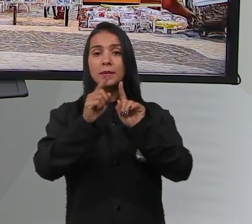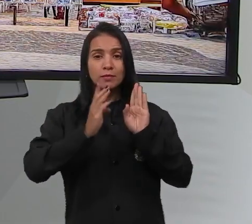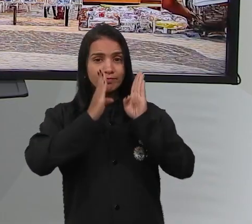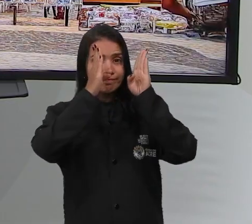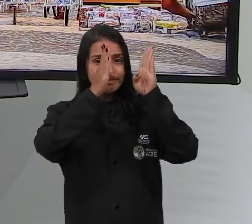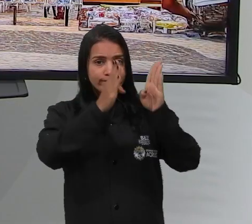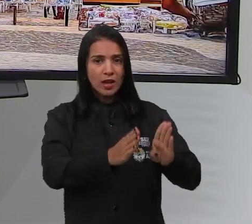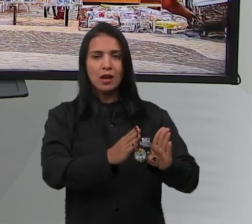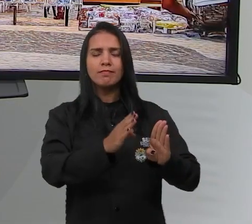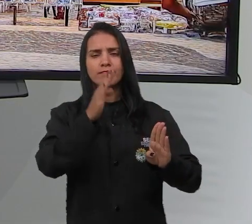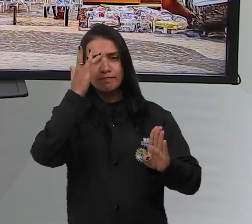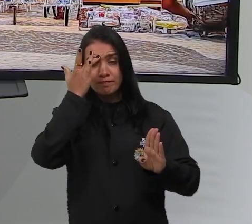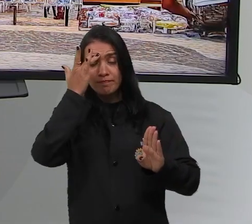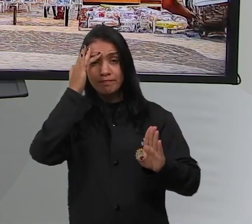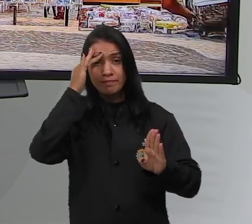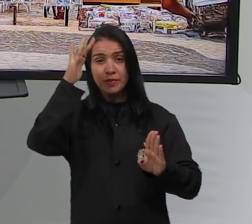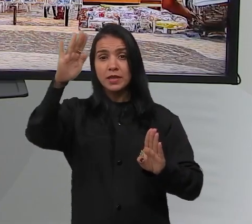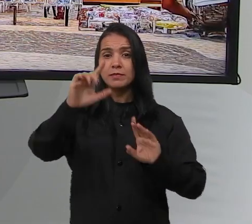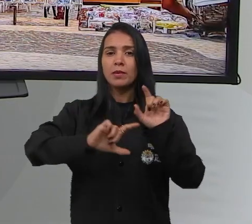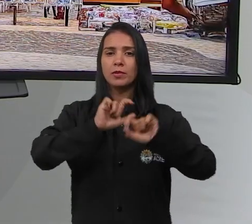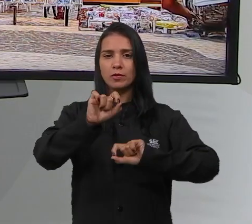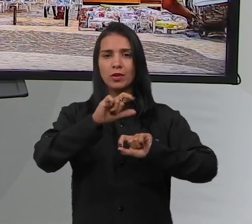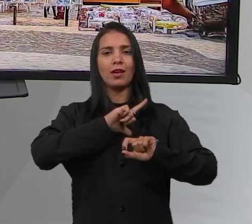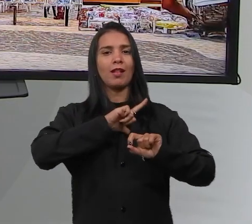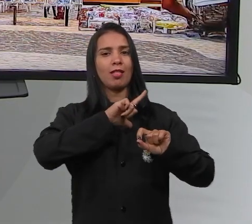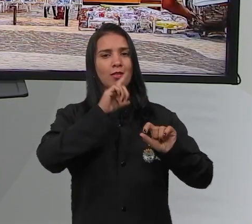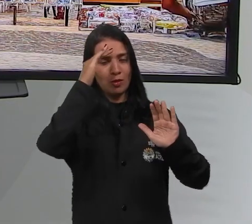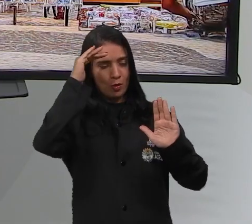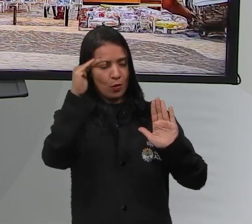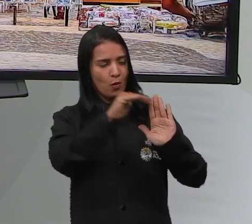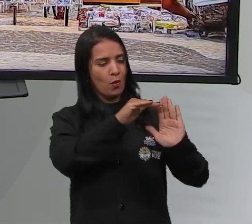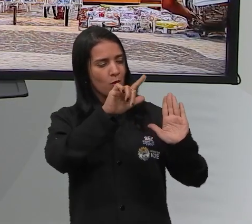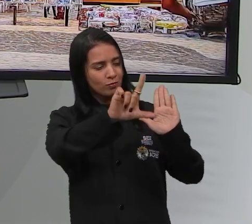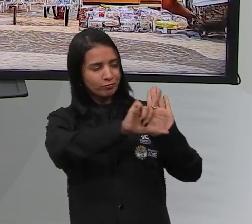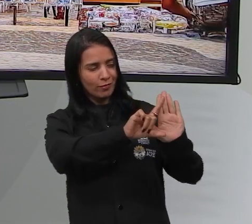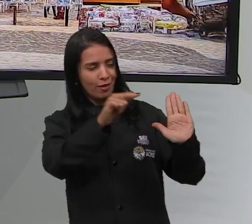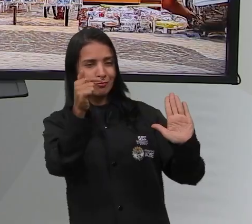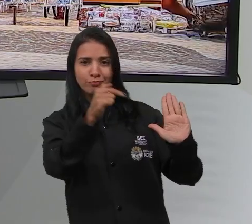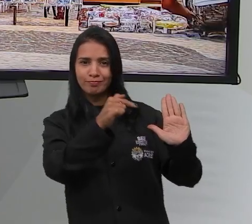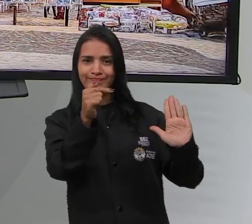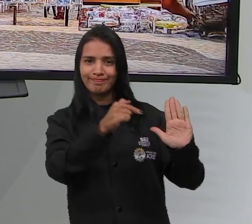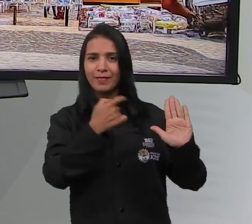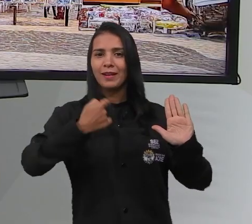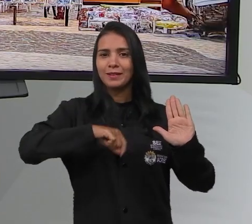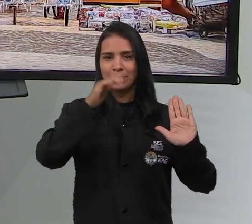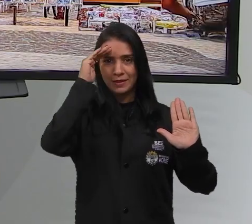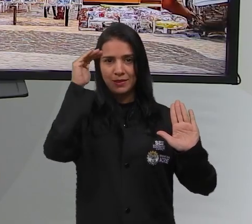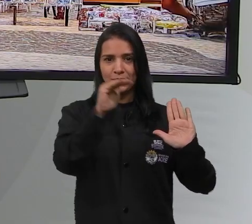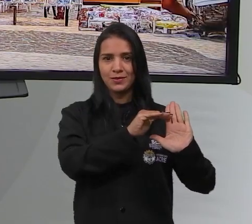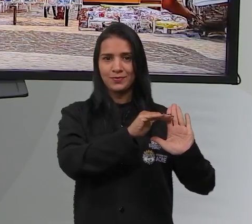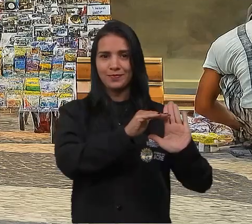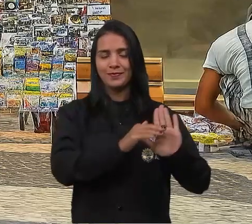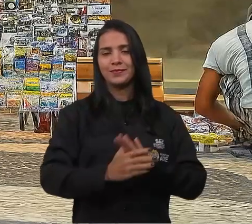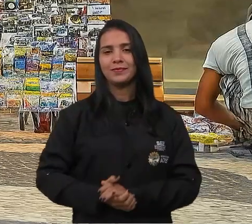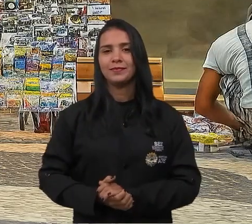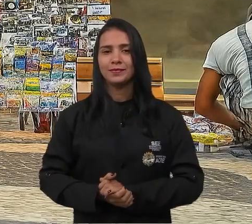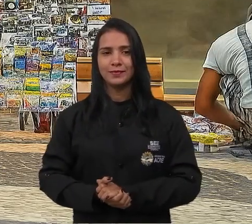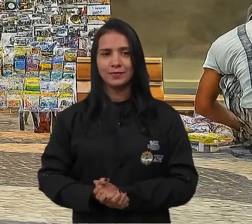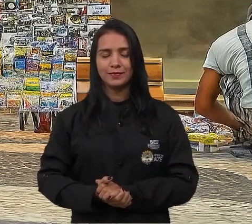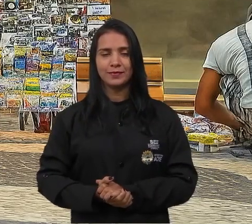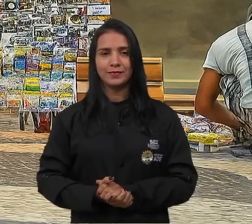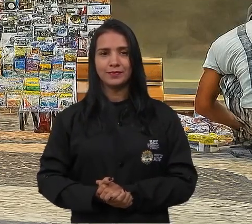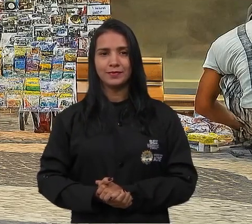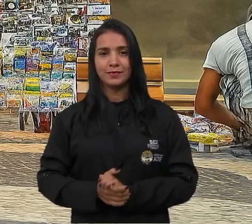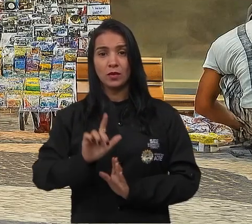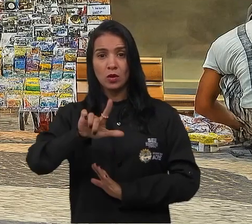por aquilo que a nossa legislação acaba estabelecendo. Agora vamos visualizar a outra forma